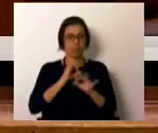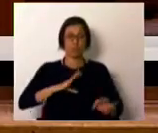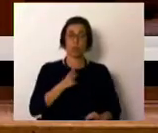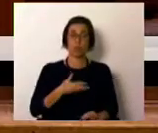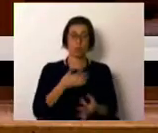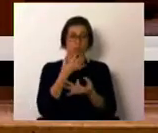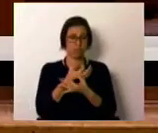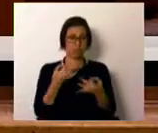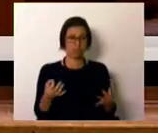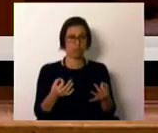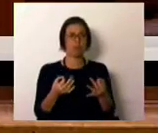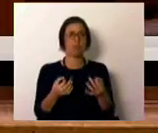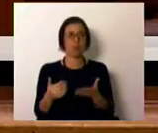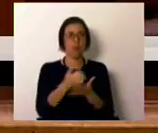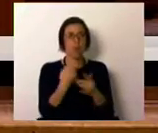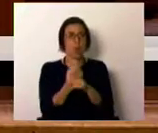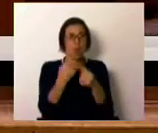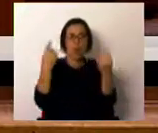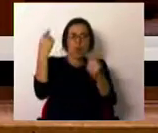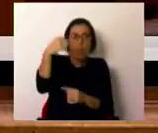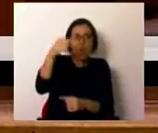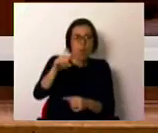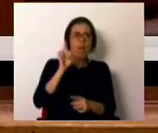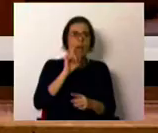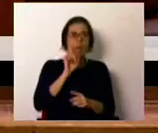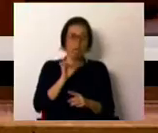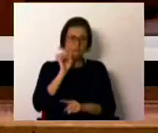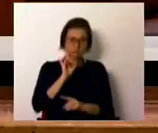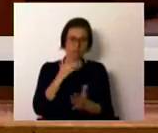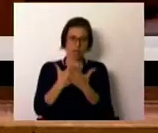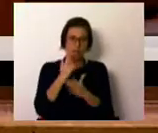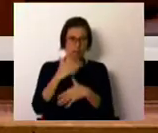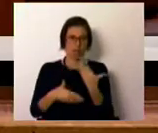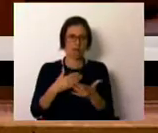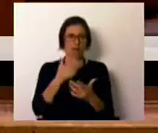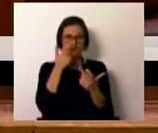do mundo e que tem recursos únicos que importa valorizar e